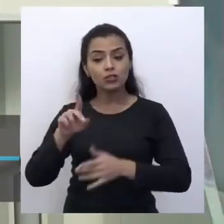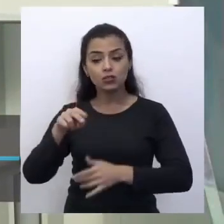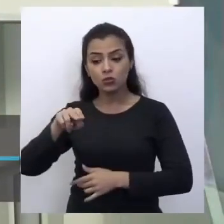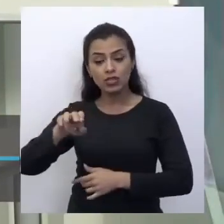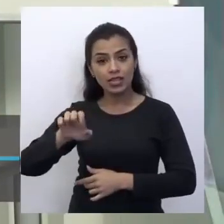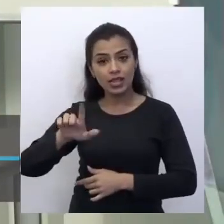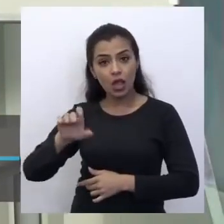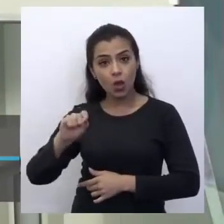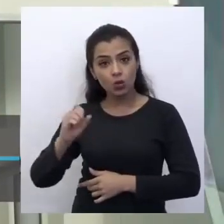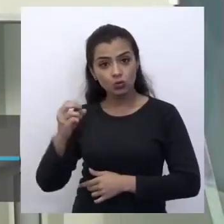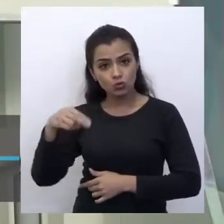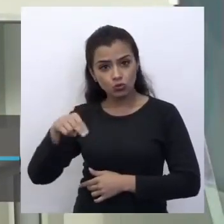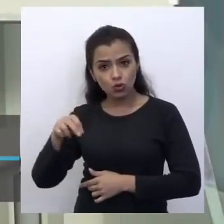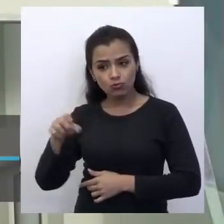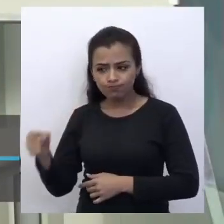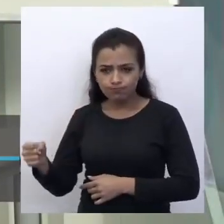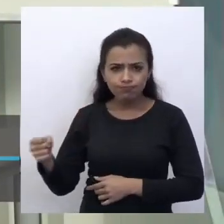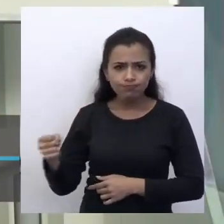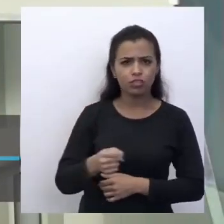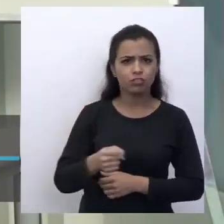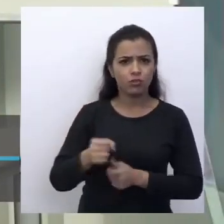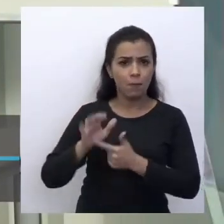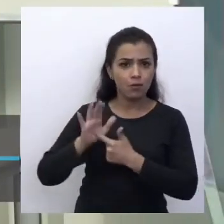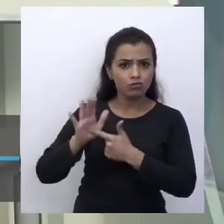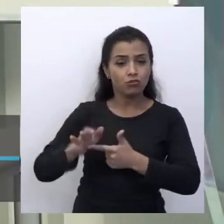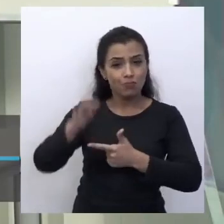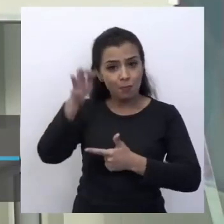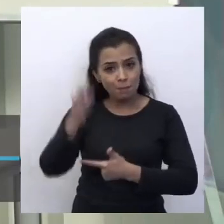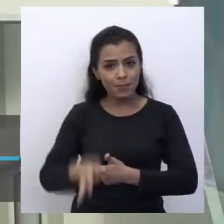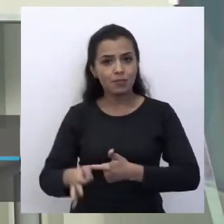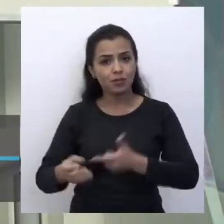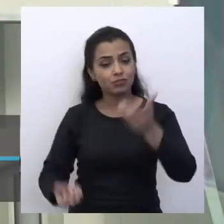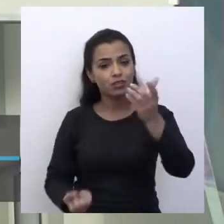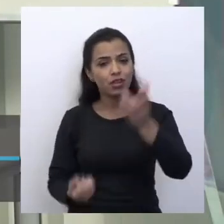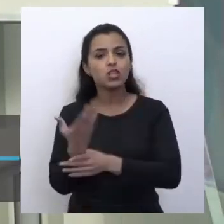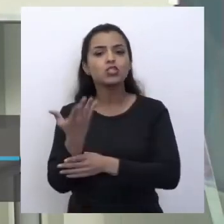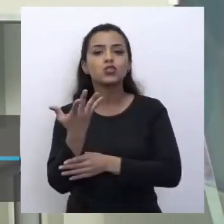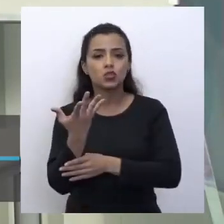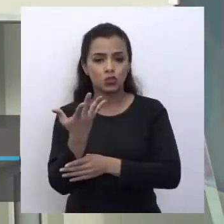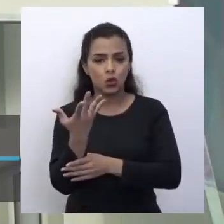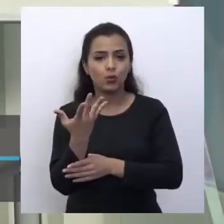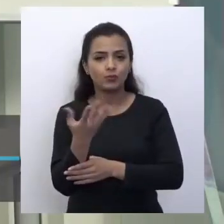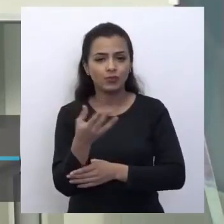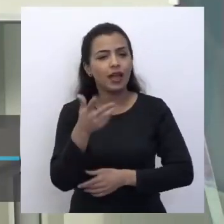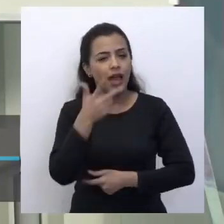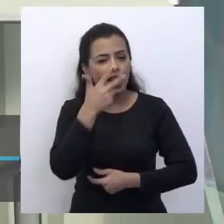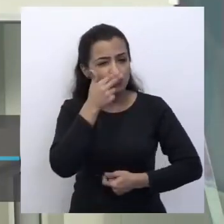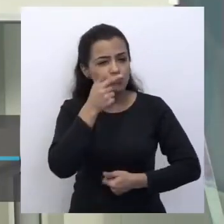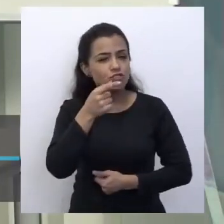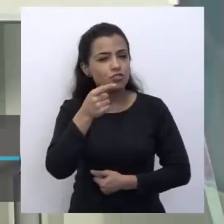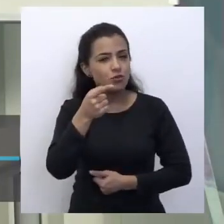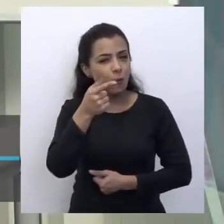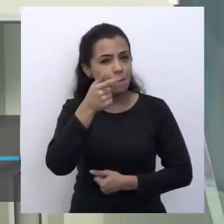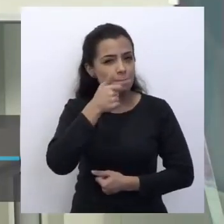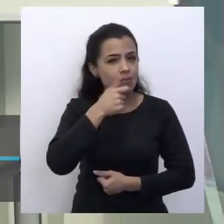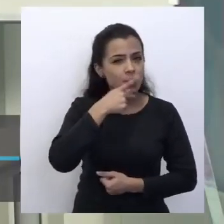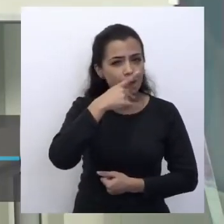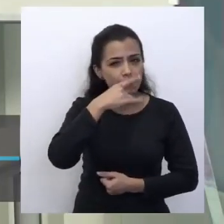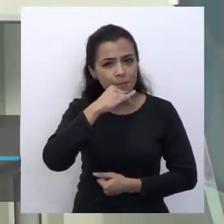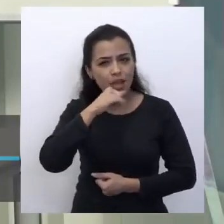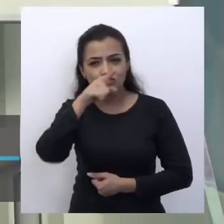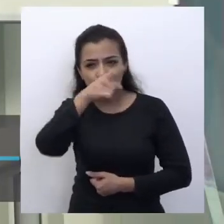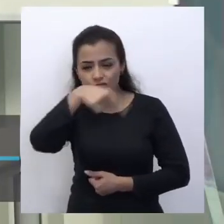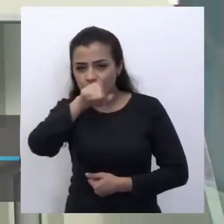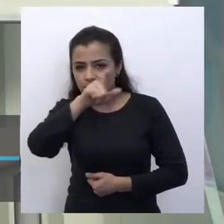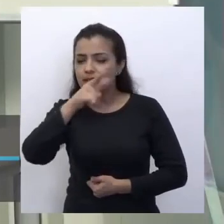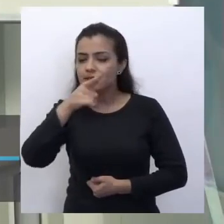questão efetiva quando ele lançou o Vestido de Noiva. Acredito que os pais de vocês devem lembrar dessa peça, passou